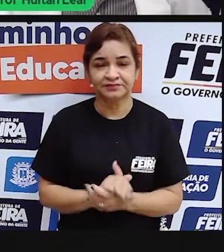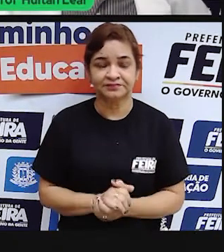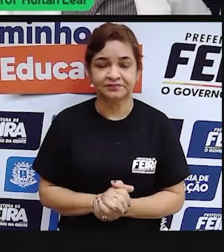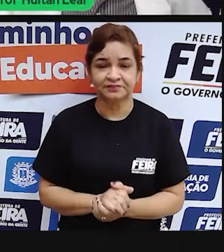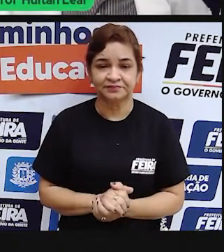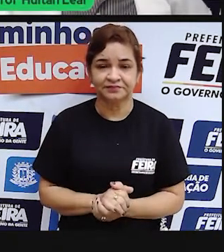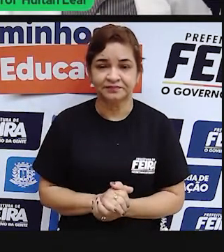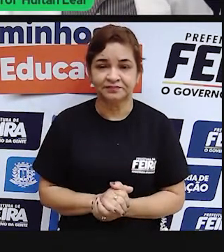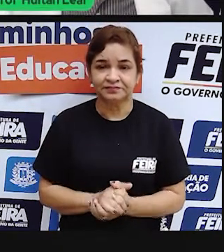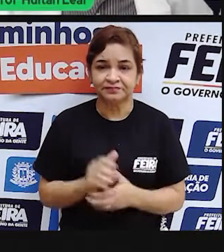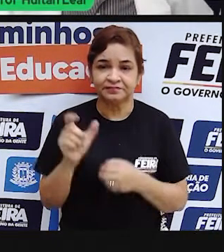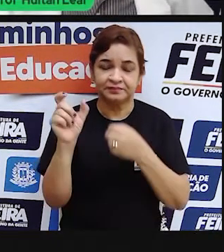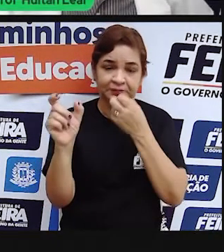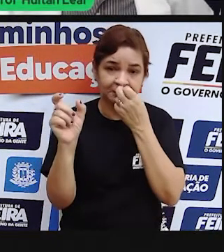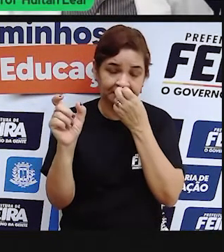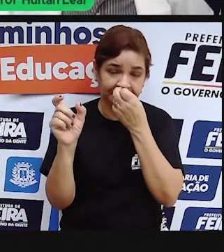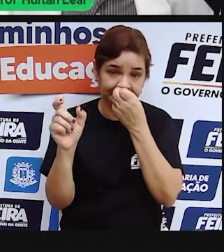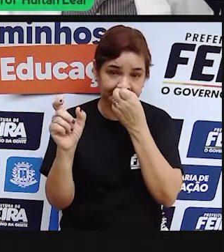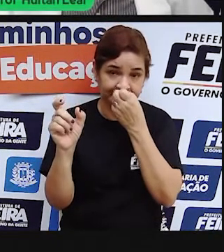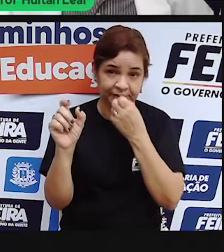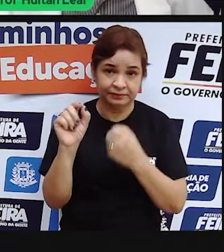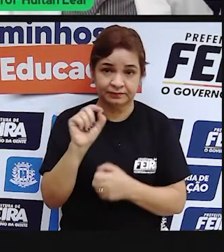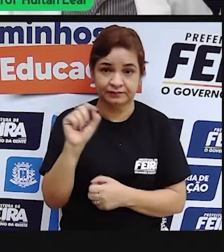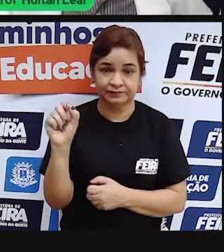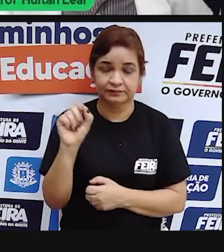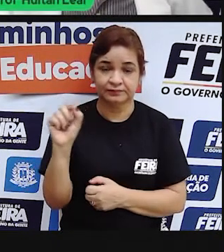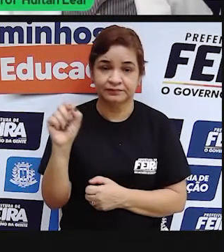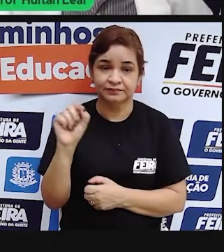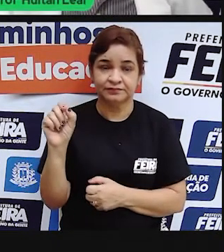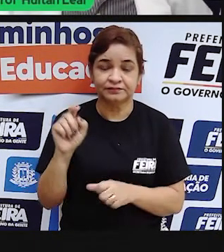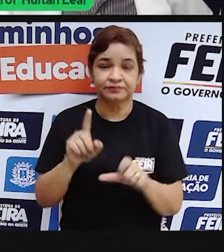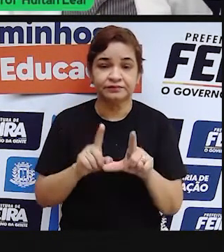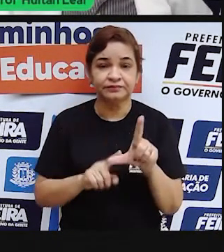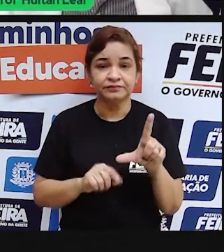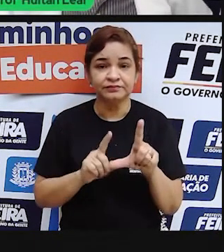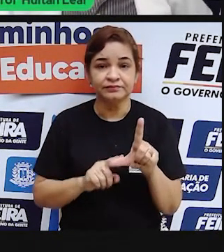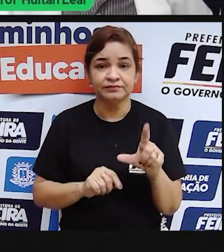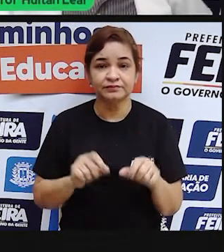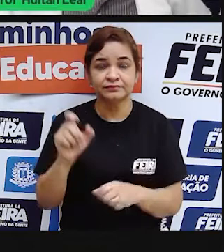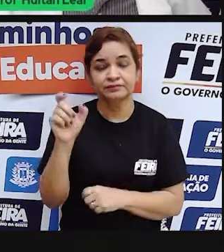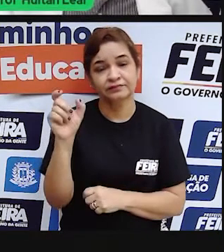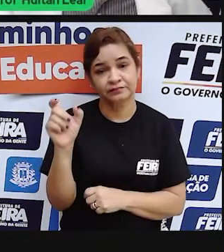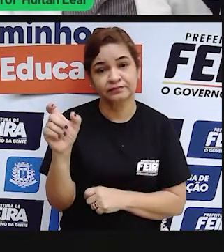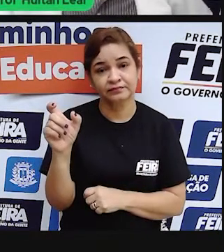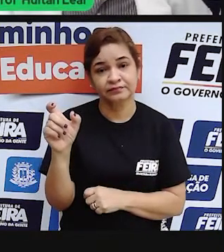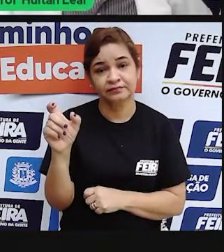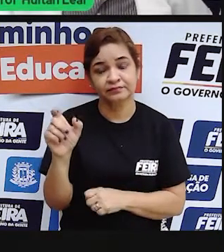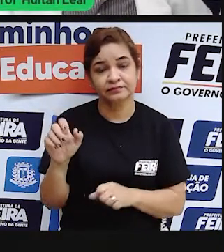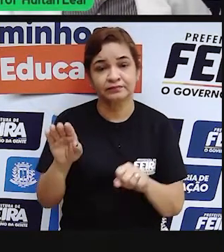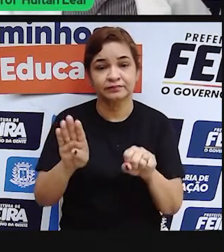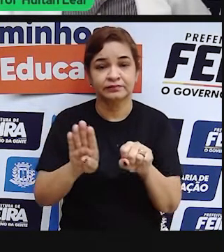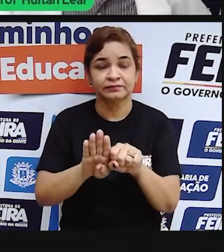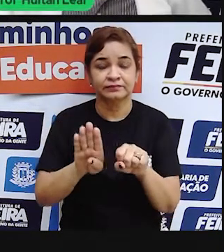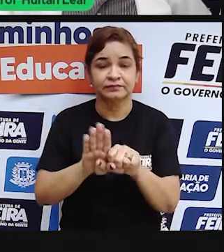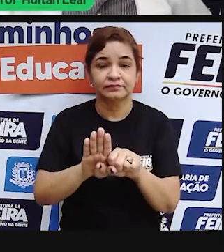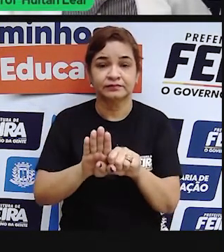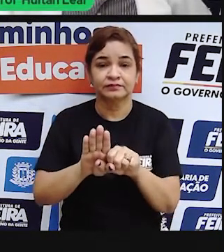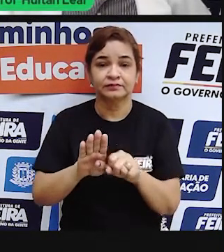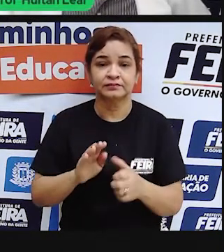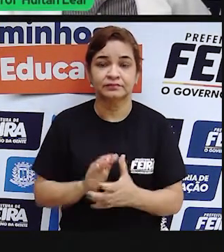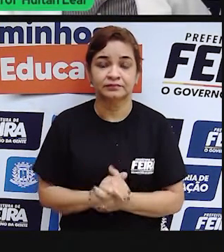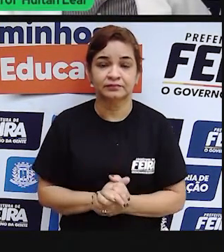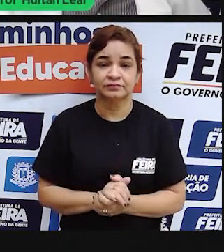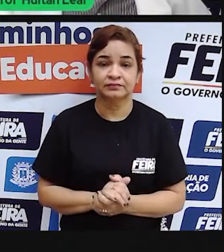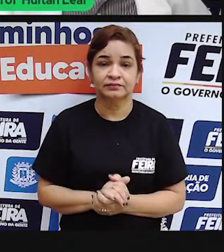coloquei em destaque na letra da canção palavras que são substantivos.